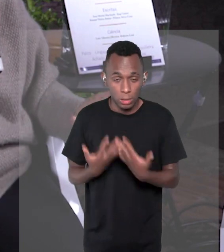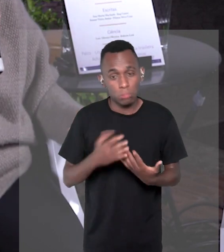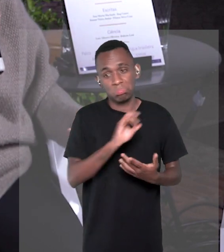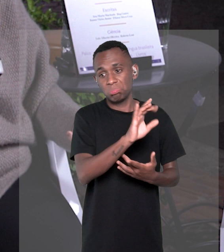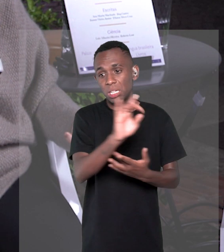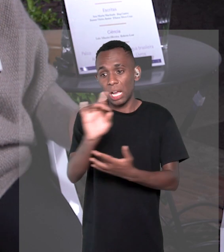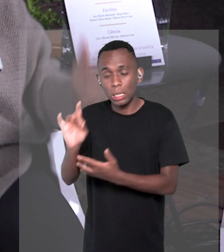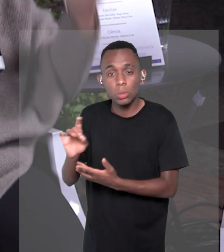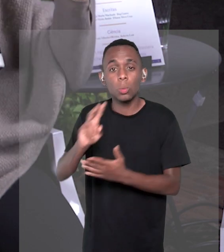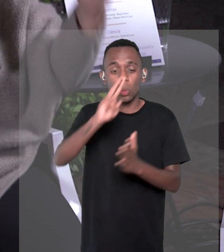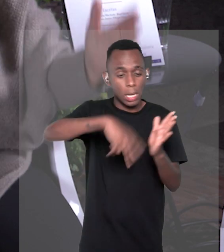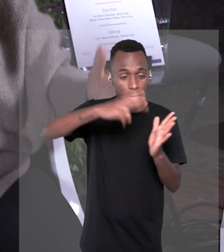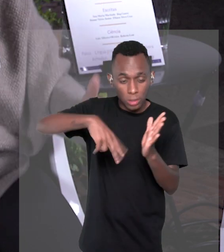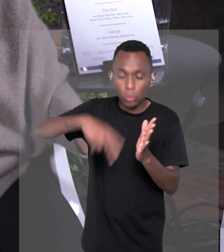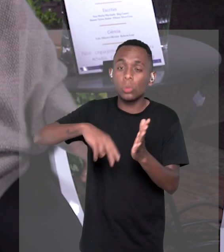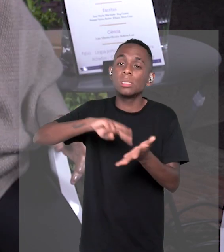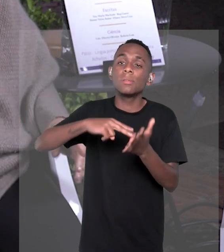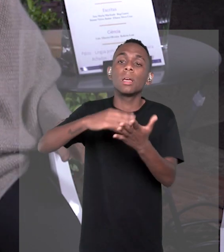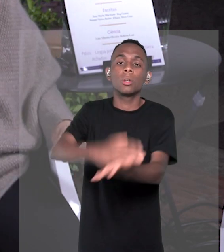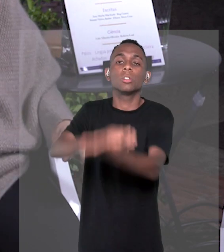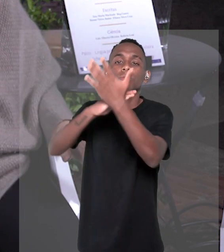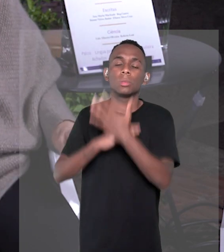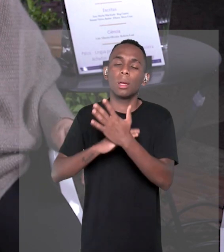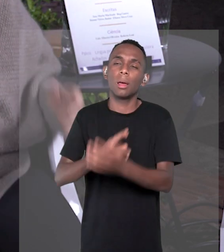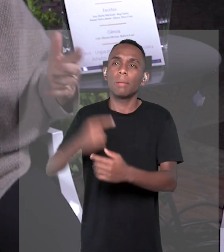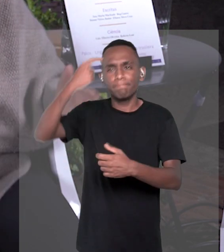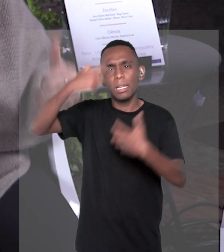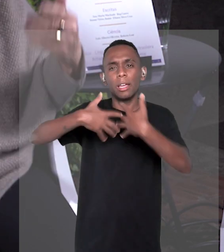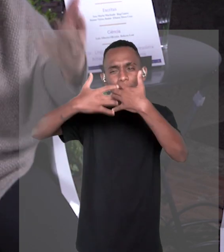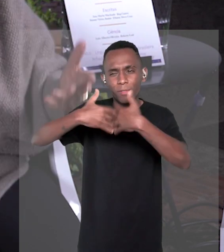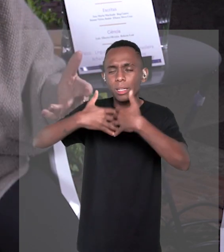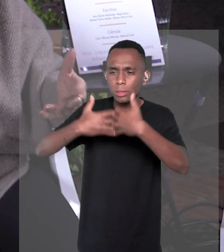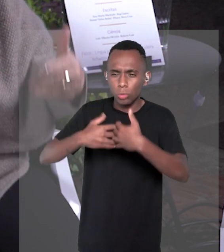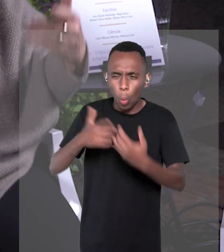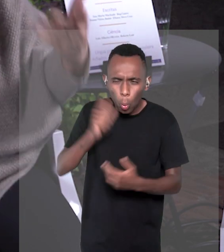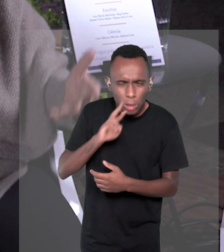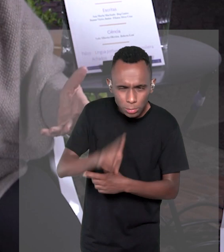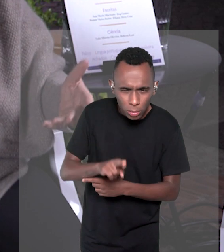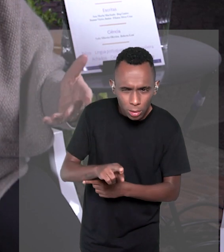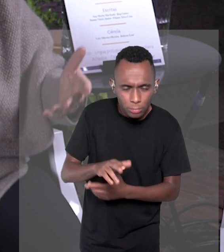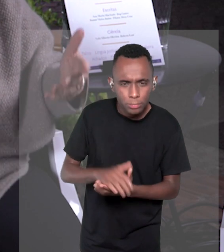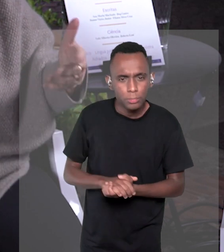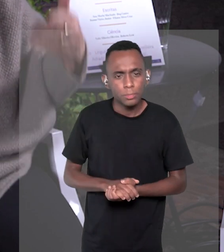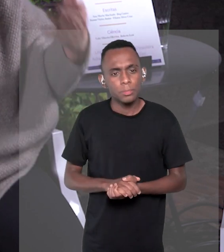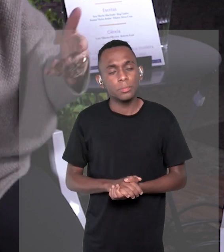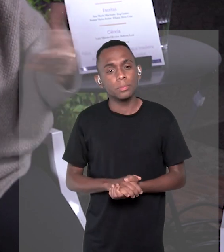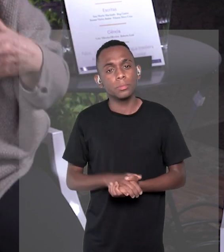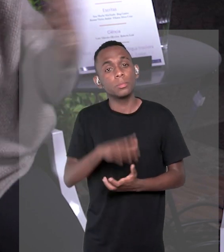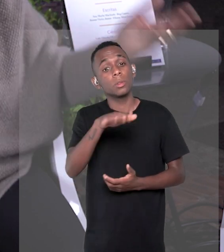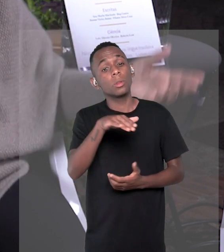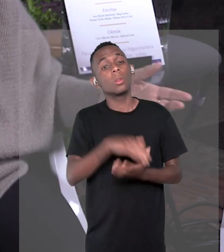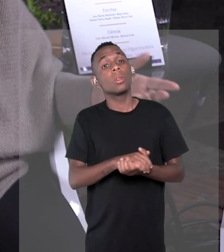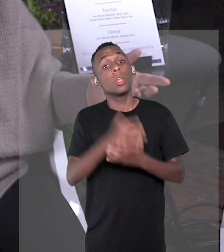militante, não é? De uma determinada causa. É uma revista de pessoas com a capacidade de